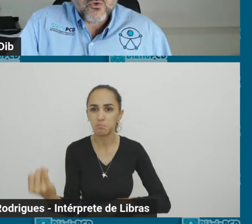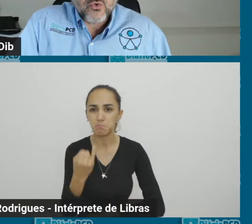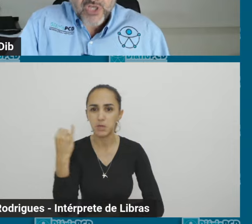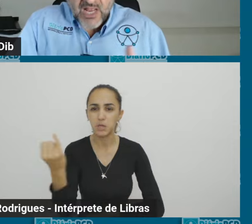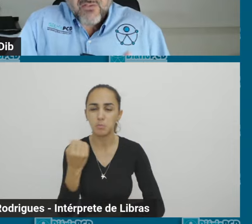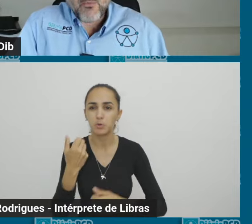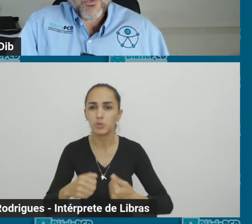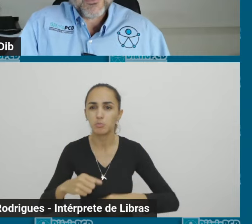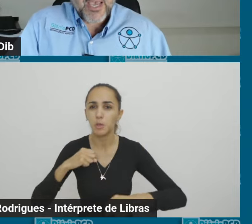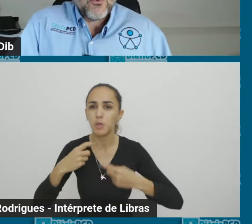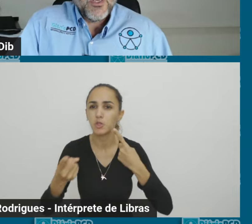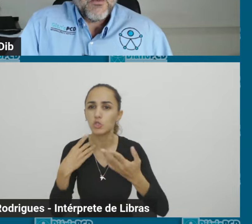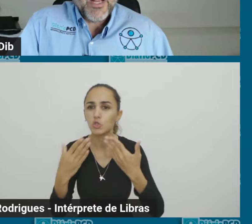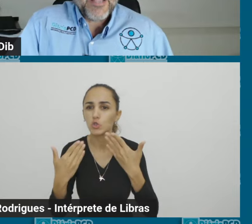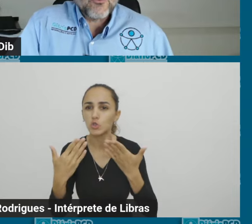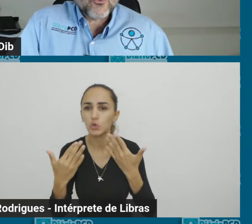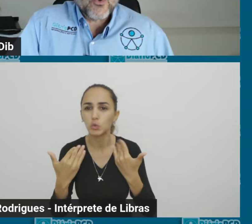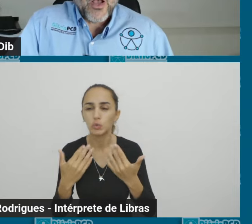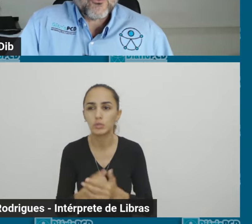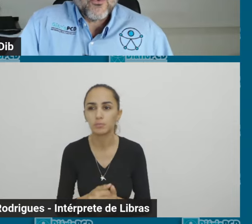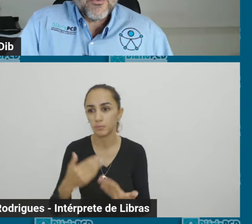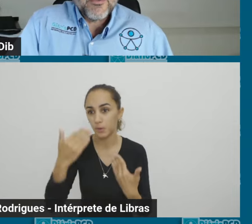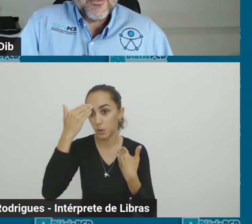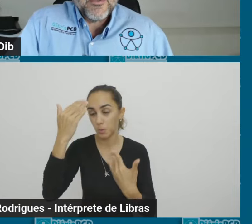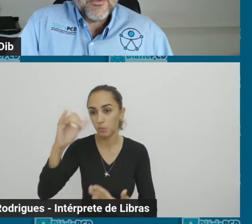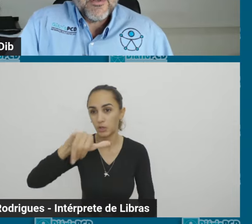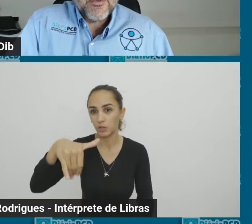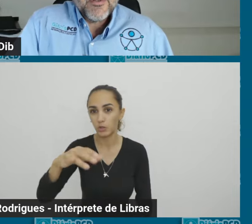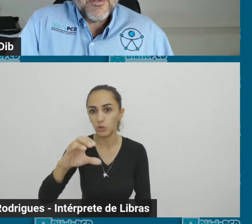que discutir e levar muito a sério. Obrigado, doutor Joelson.